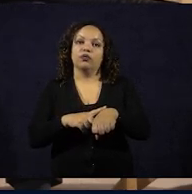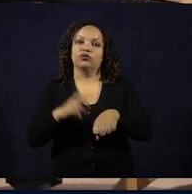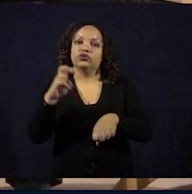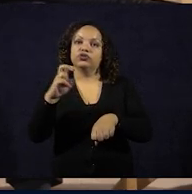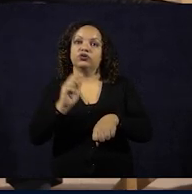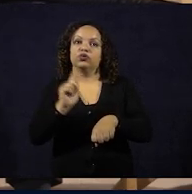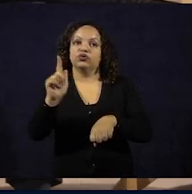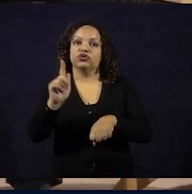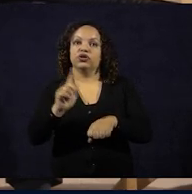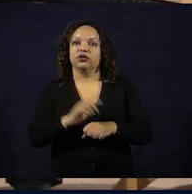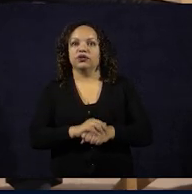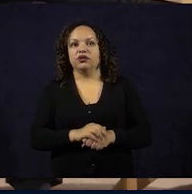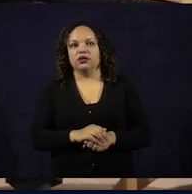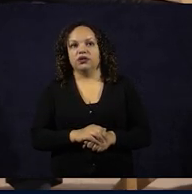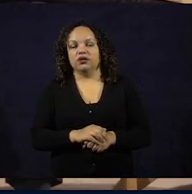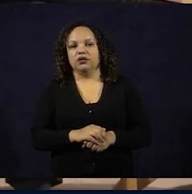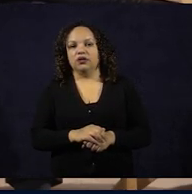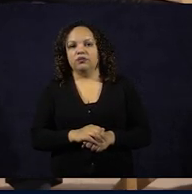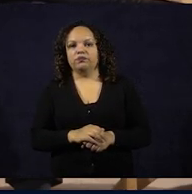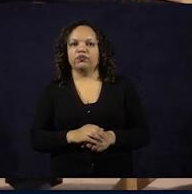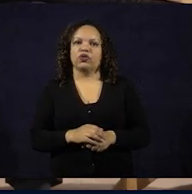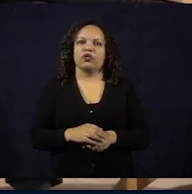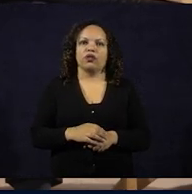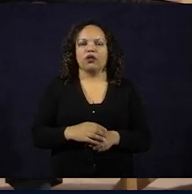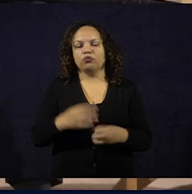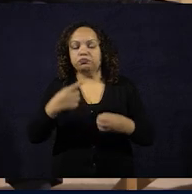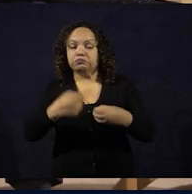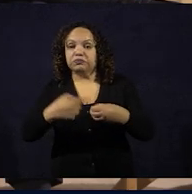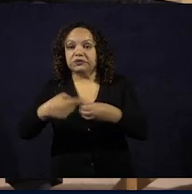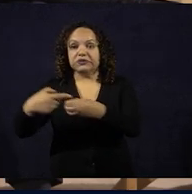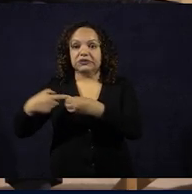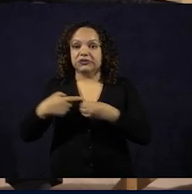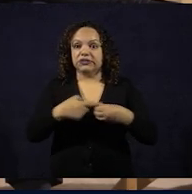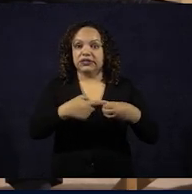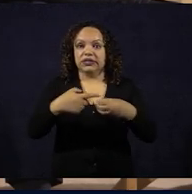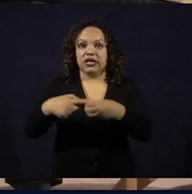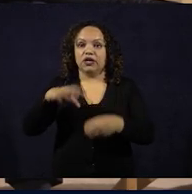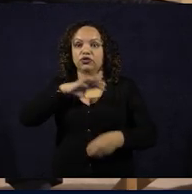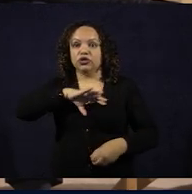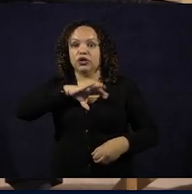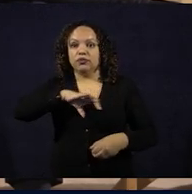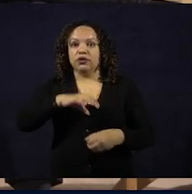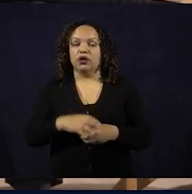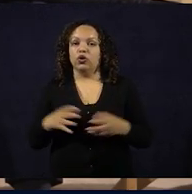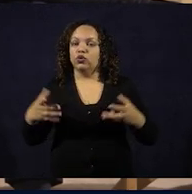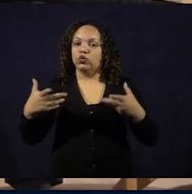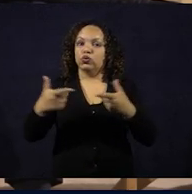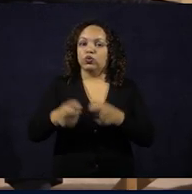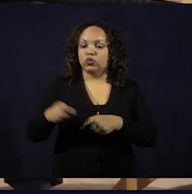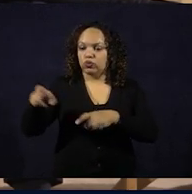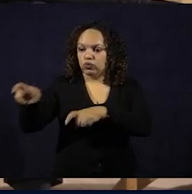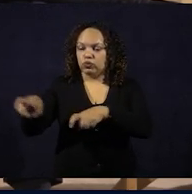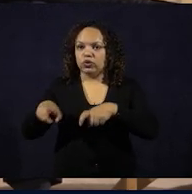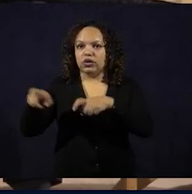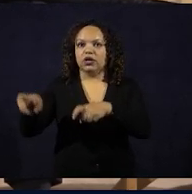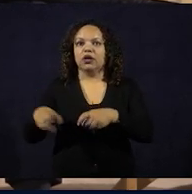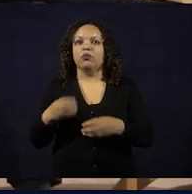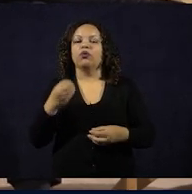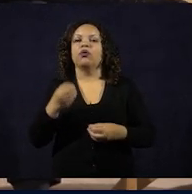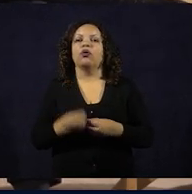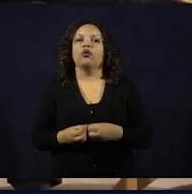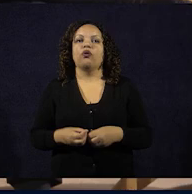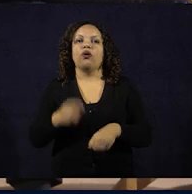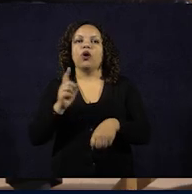no Brasil você mencionou que boa parte das capitais já estão conectadas Mas ainda tem obviamente o campo como um todo Qual que é o ritmo de